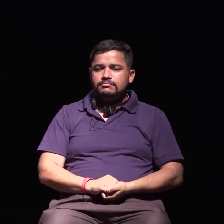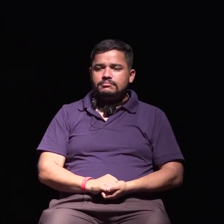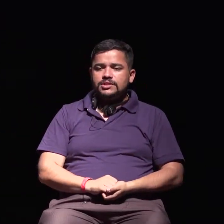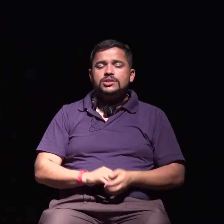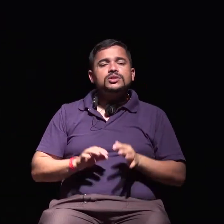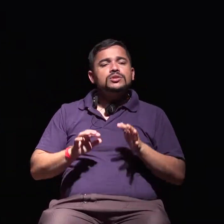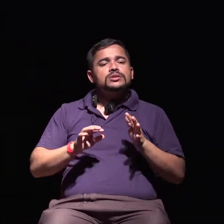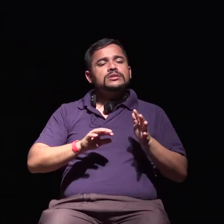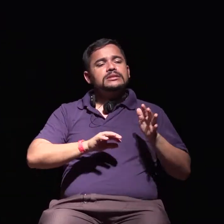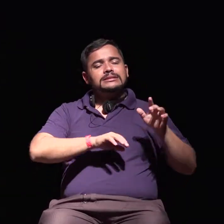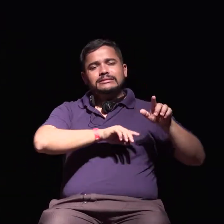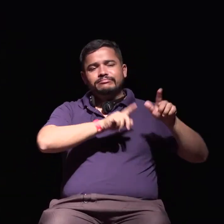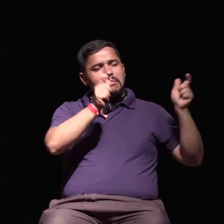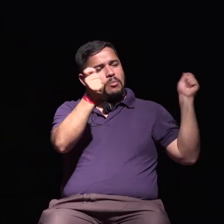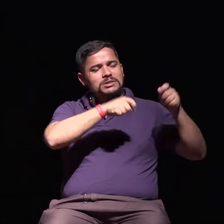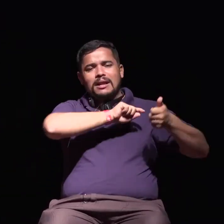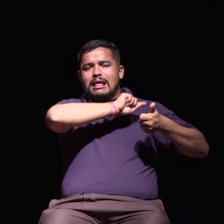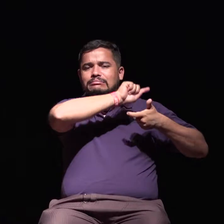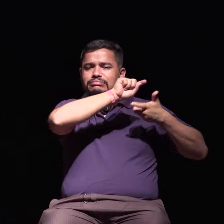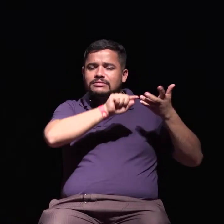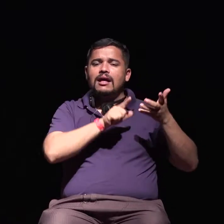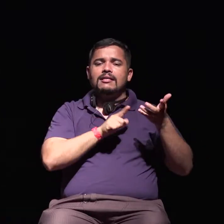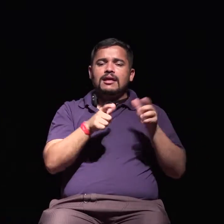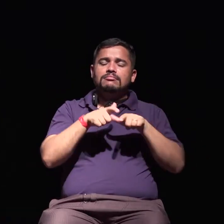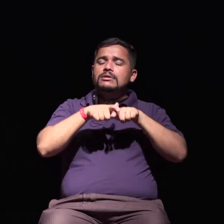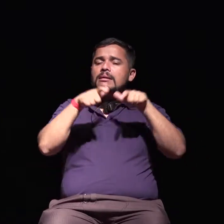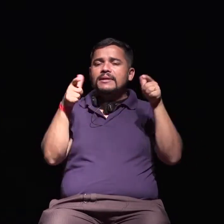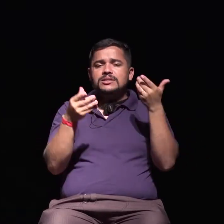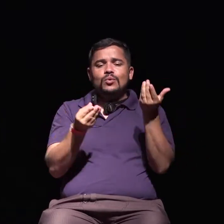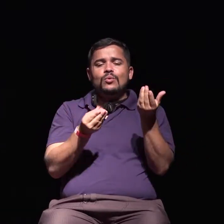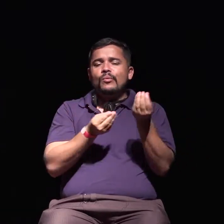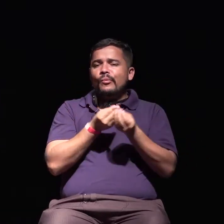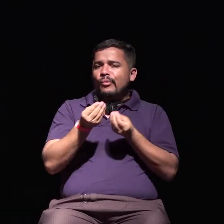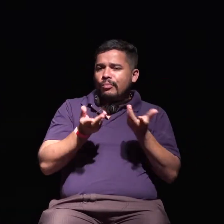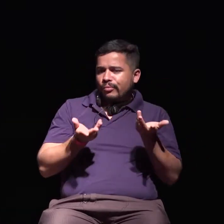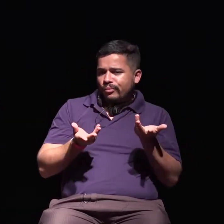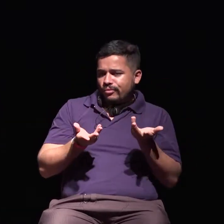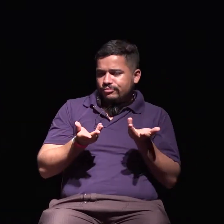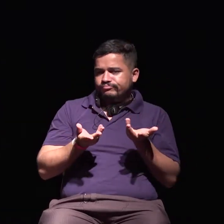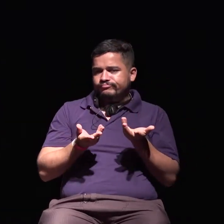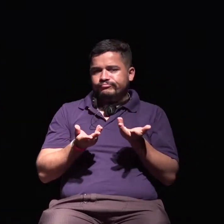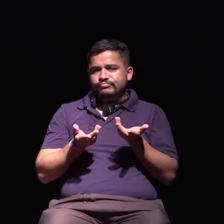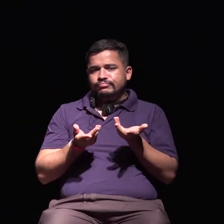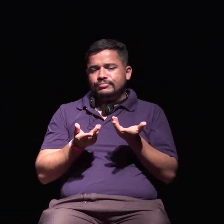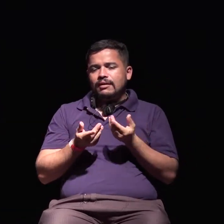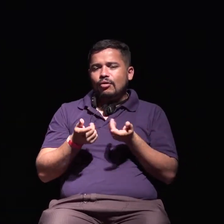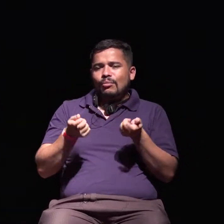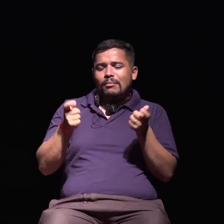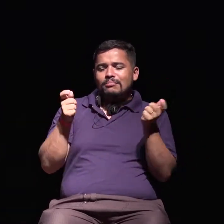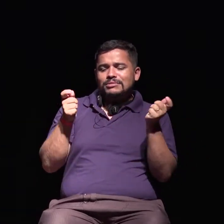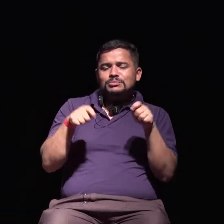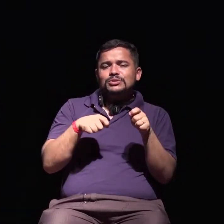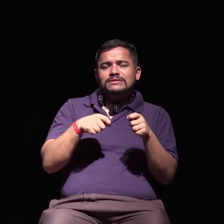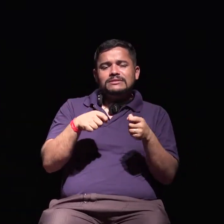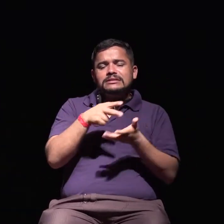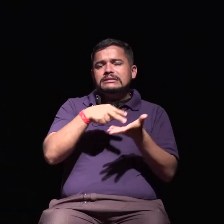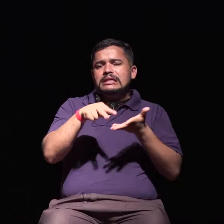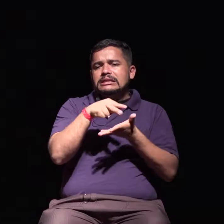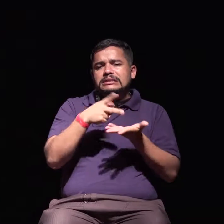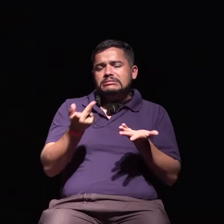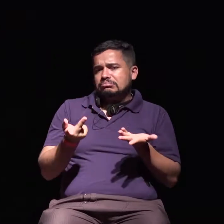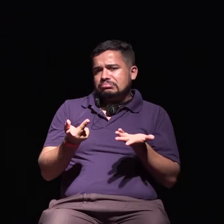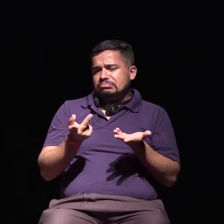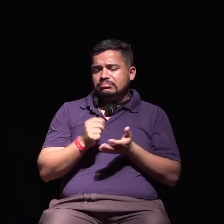múltiplas possibilidades exigem uma ampliação no entendimento do que possa ser essas possíveis danças